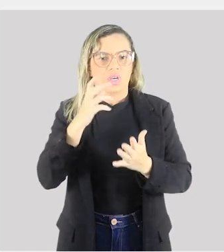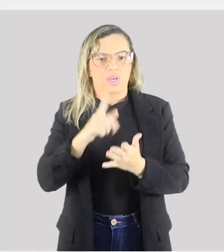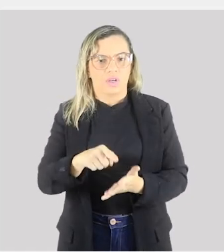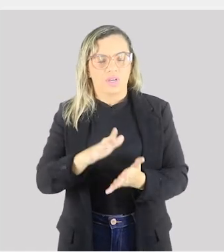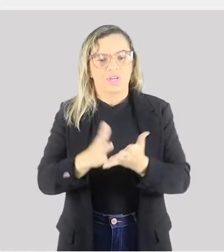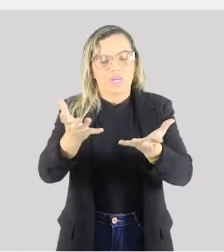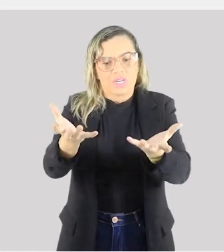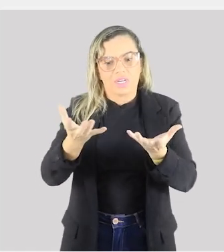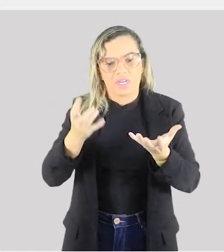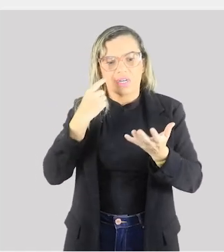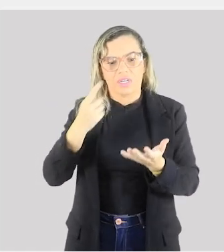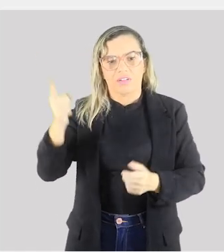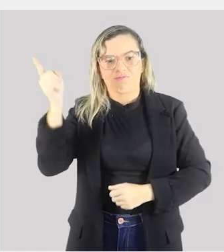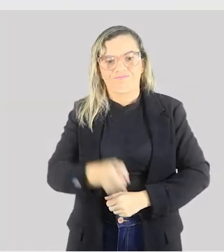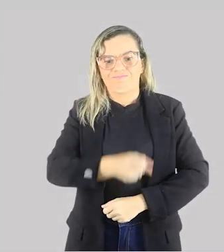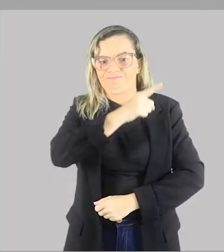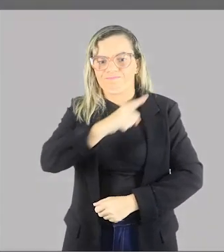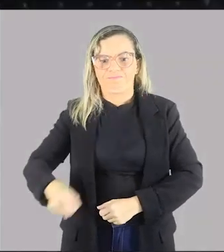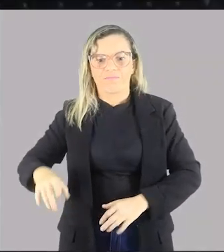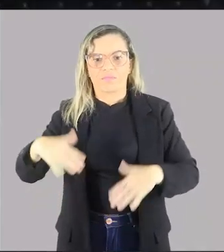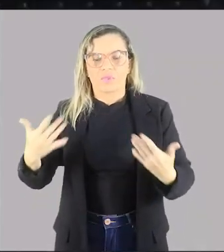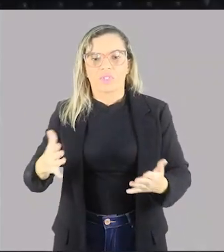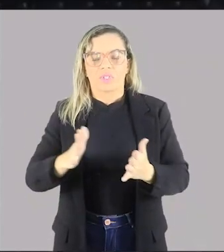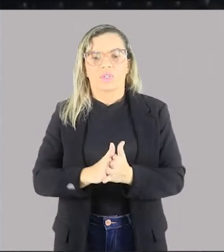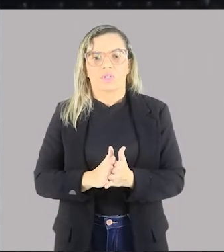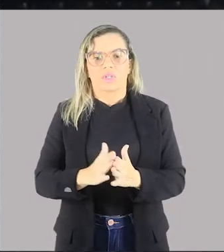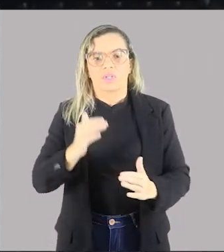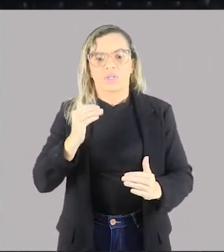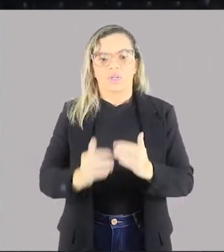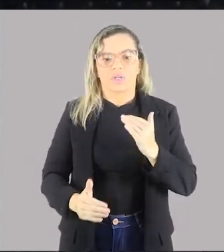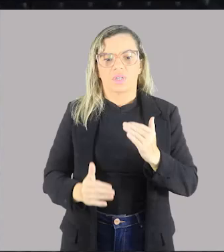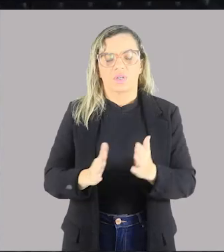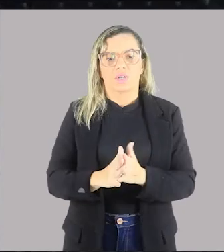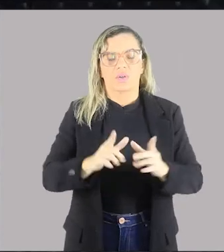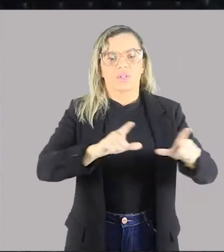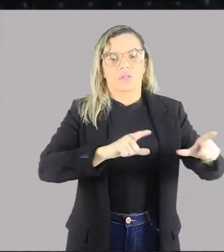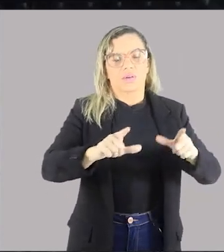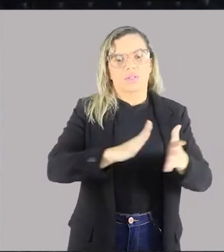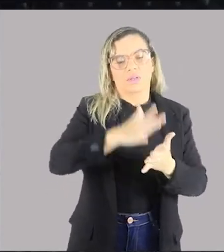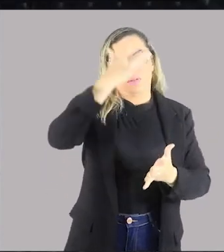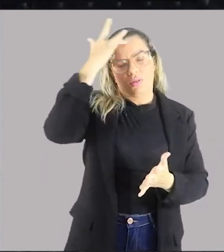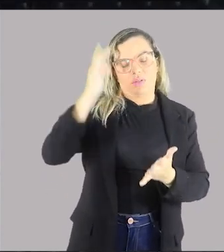vedação existe para que não haja um choque de interesses entre o servidor público e